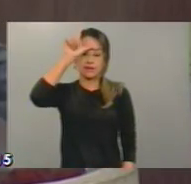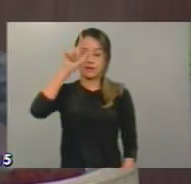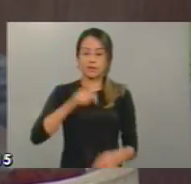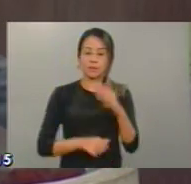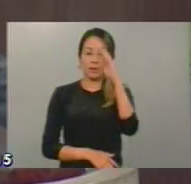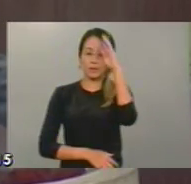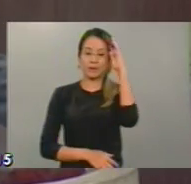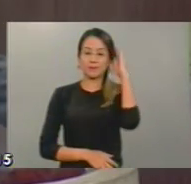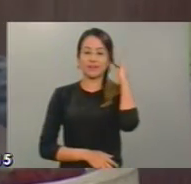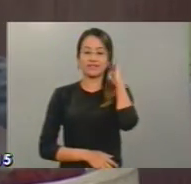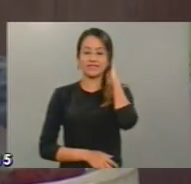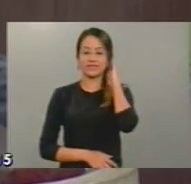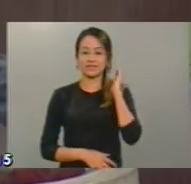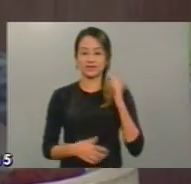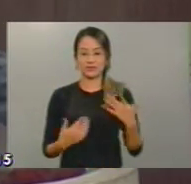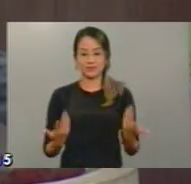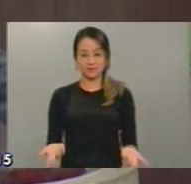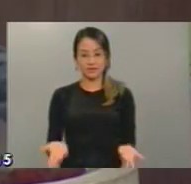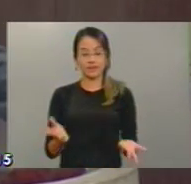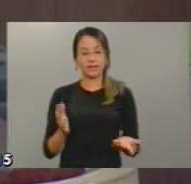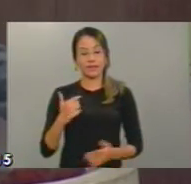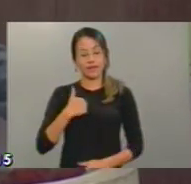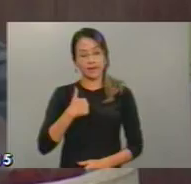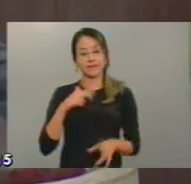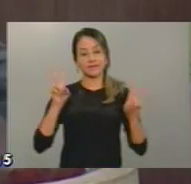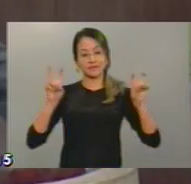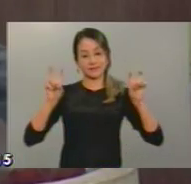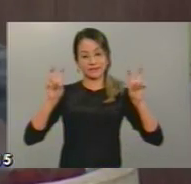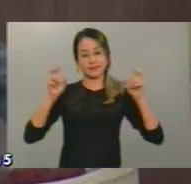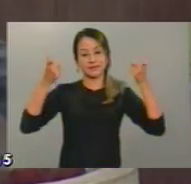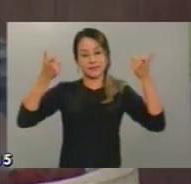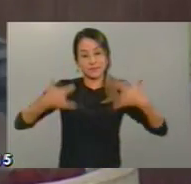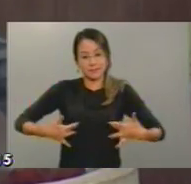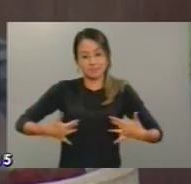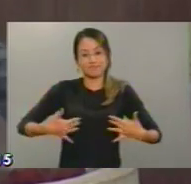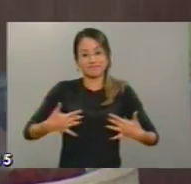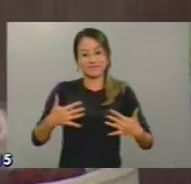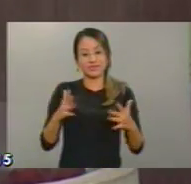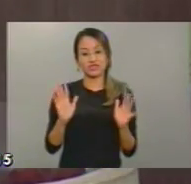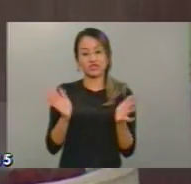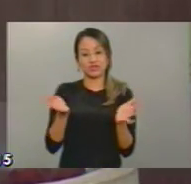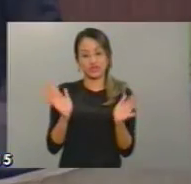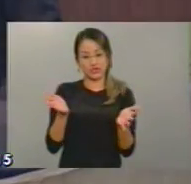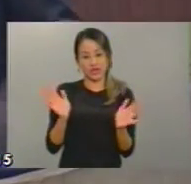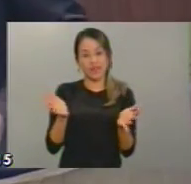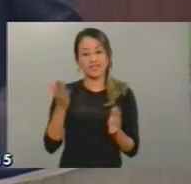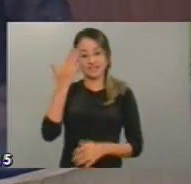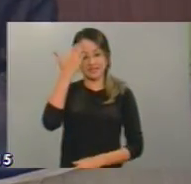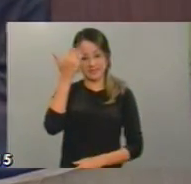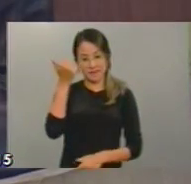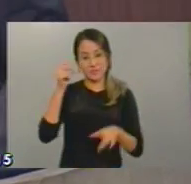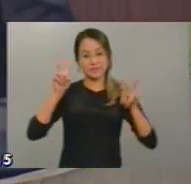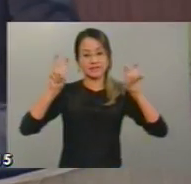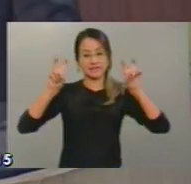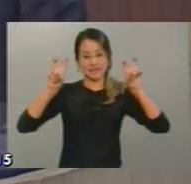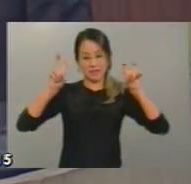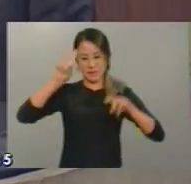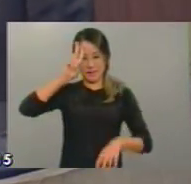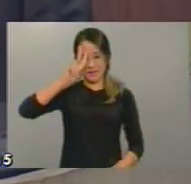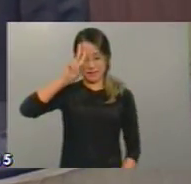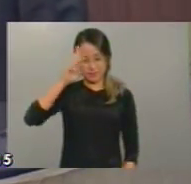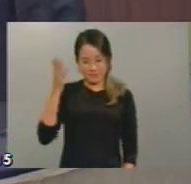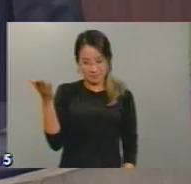do governo aqui na casa, porque, obviamente, tocarei em assuntos que estiveram sob sua coordenação quando o secretário